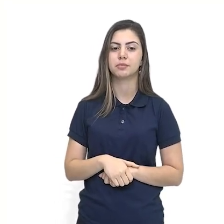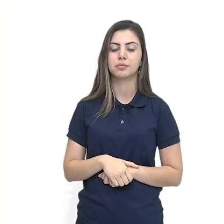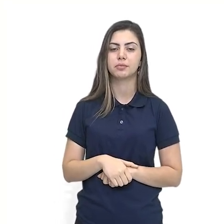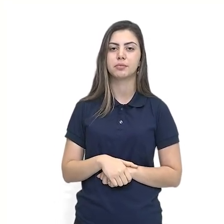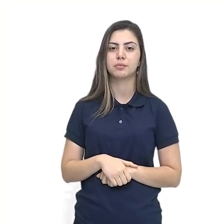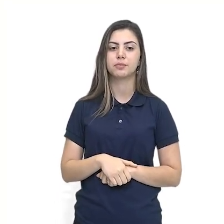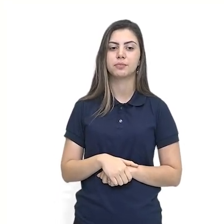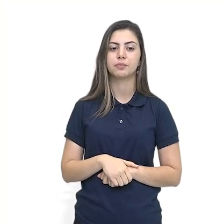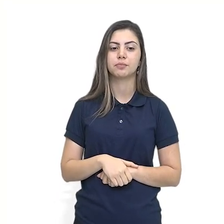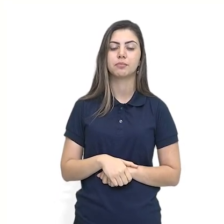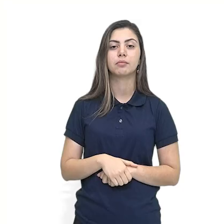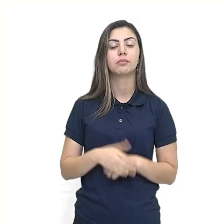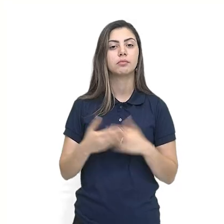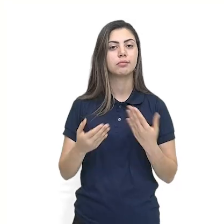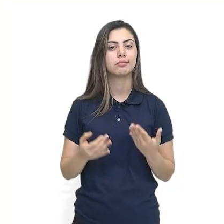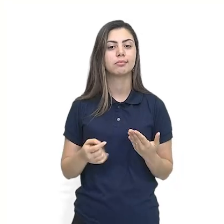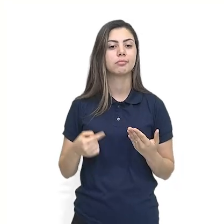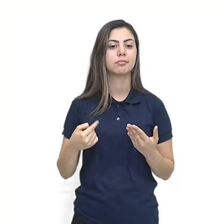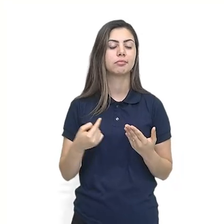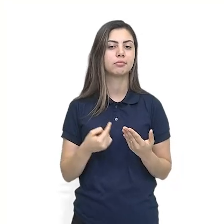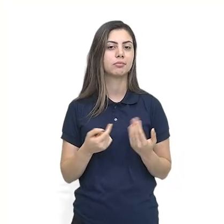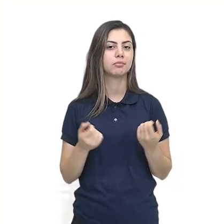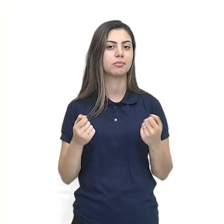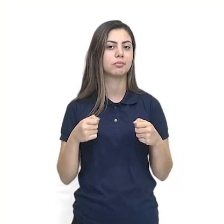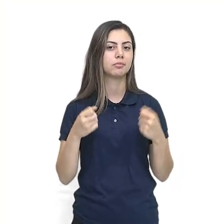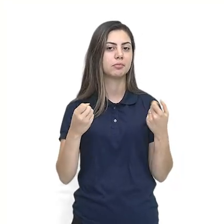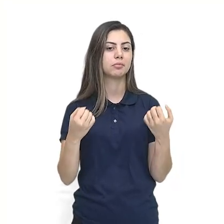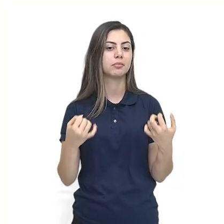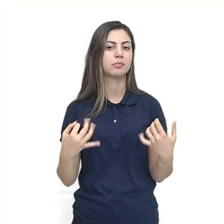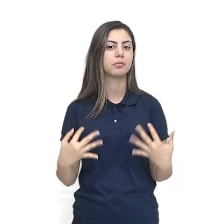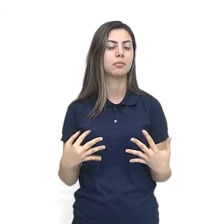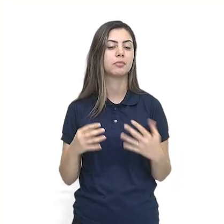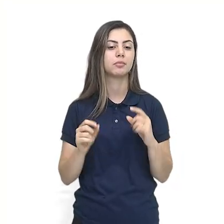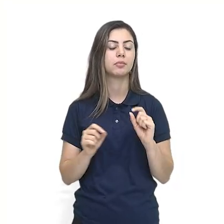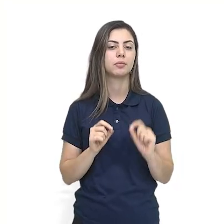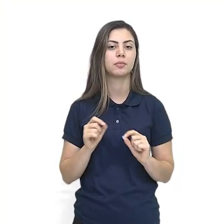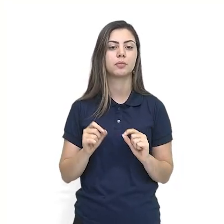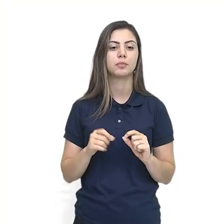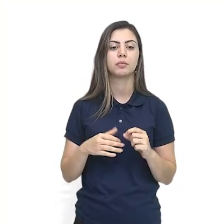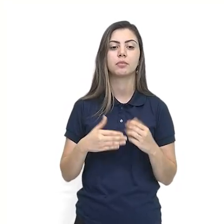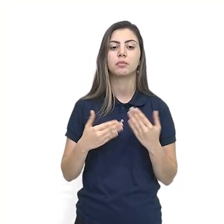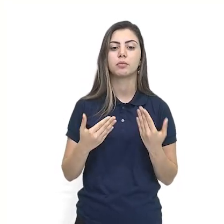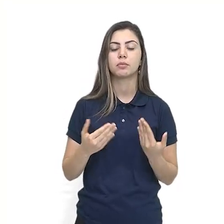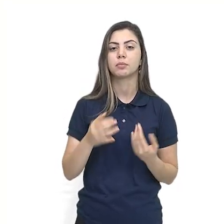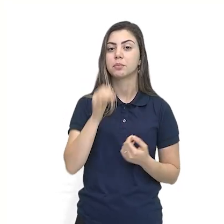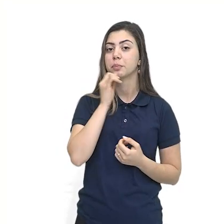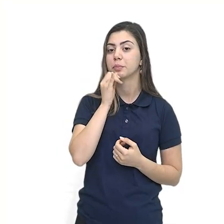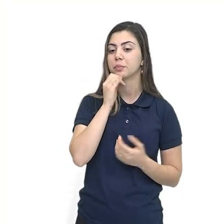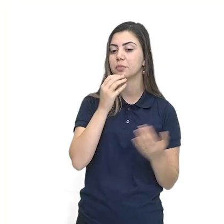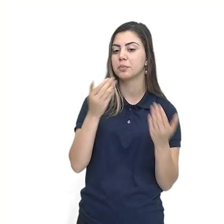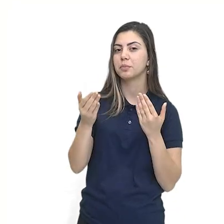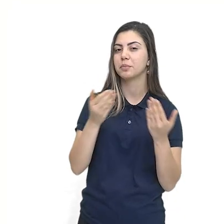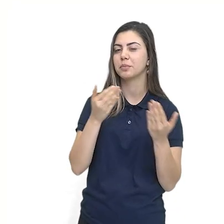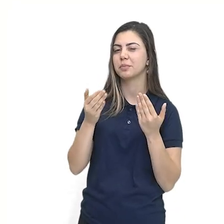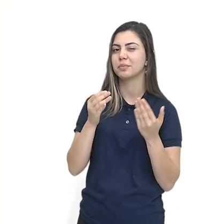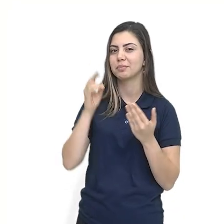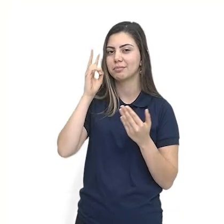sobre ponto. Então eu posso dizer, ó, que uma estrela